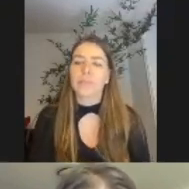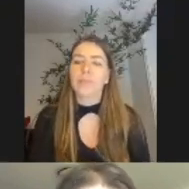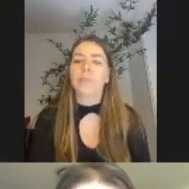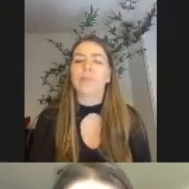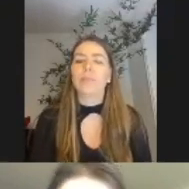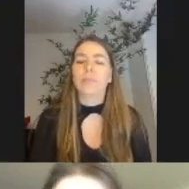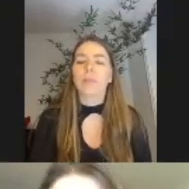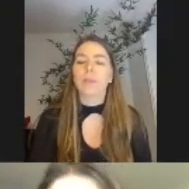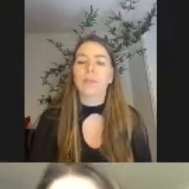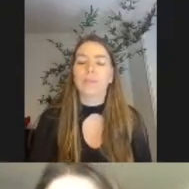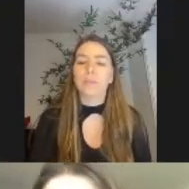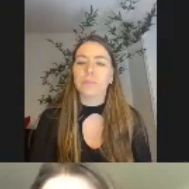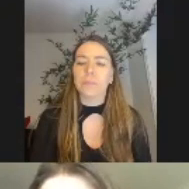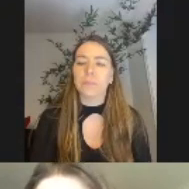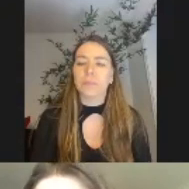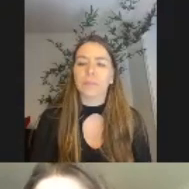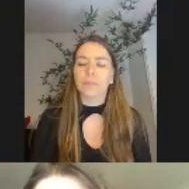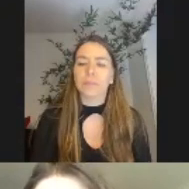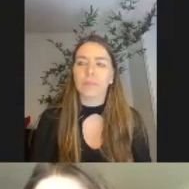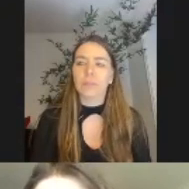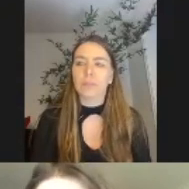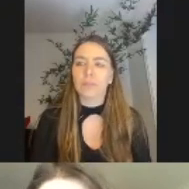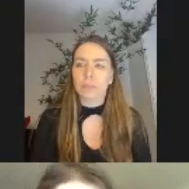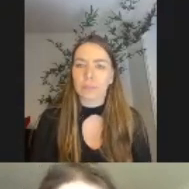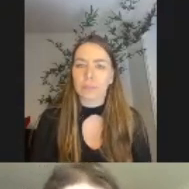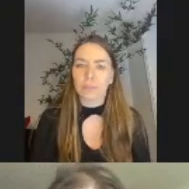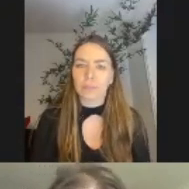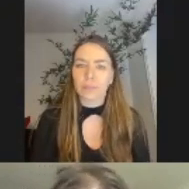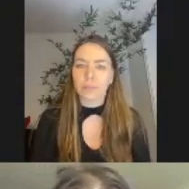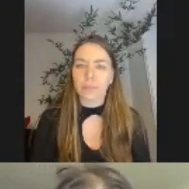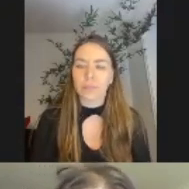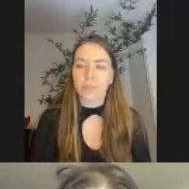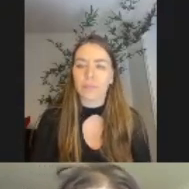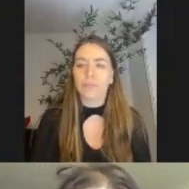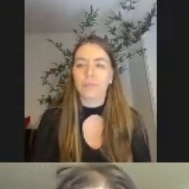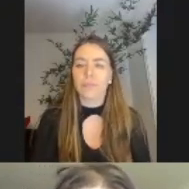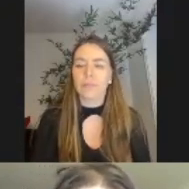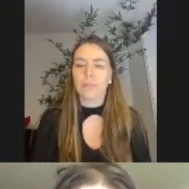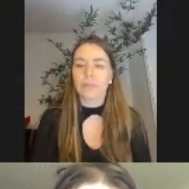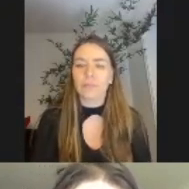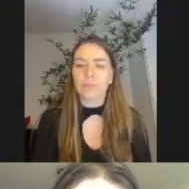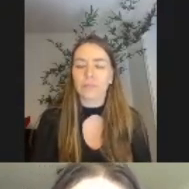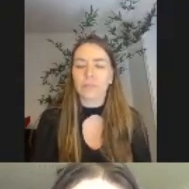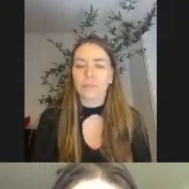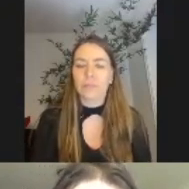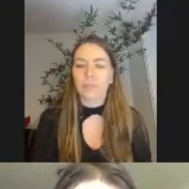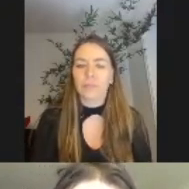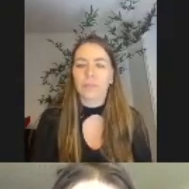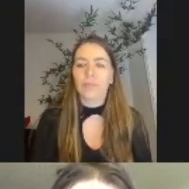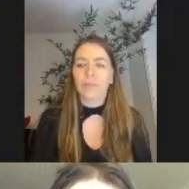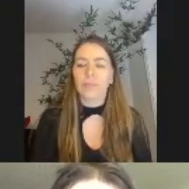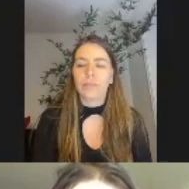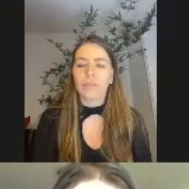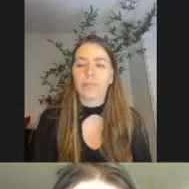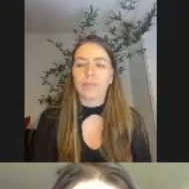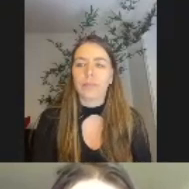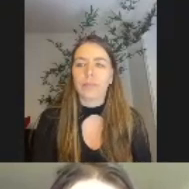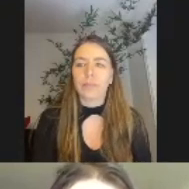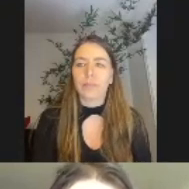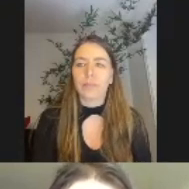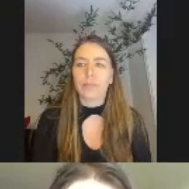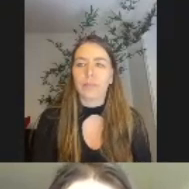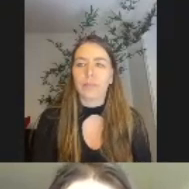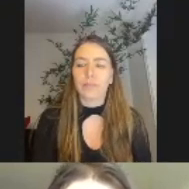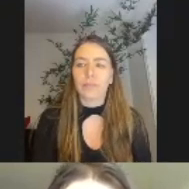suas farinhas, claro. E a listinha de frutas é uma listinha mais restritiva. Então, abacate, coco, morango, kiwi e outras com